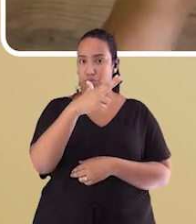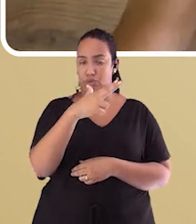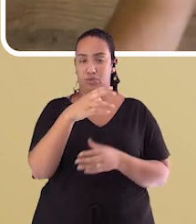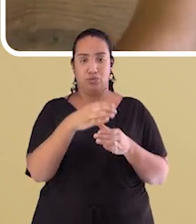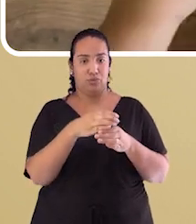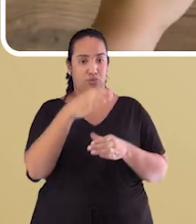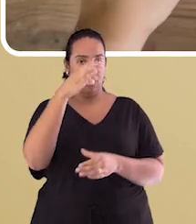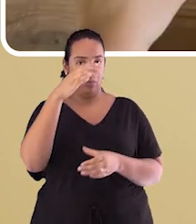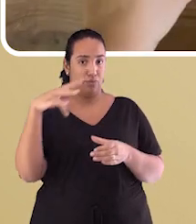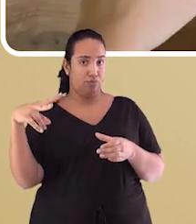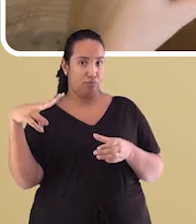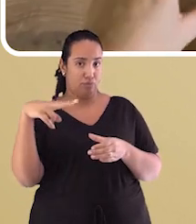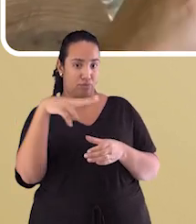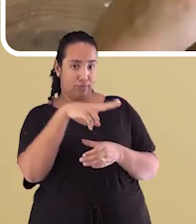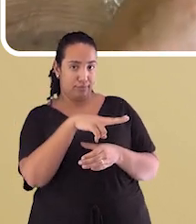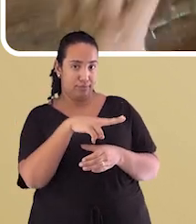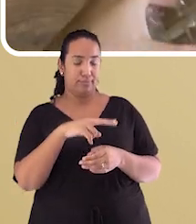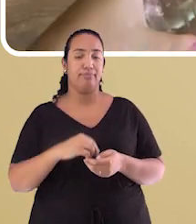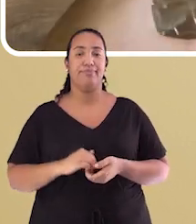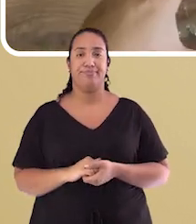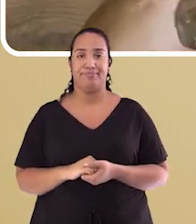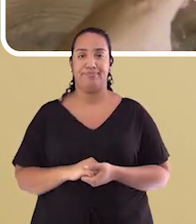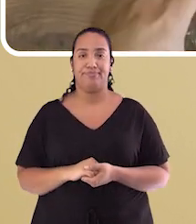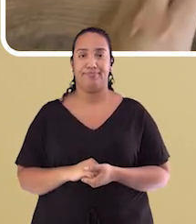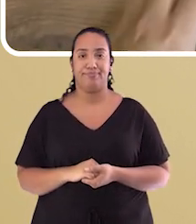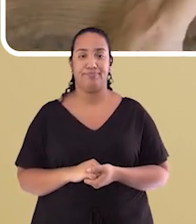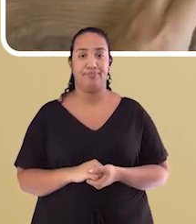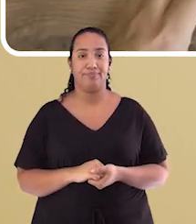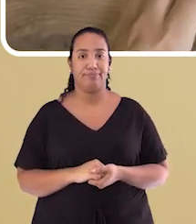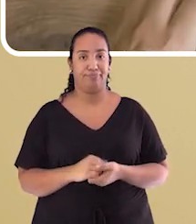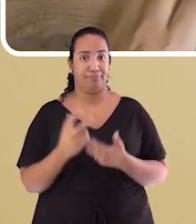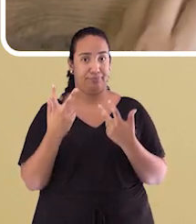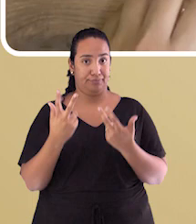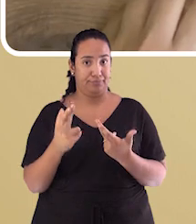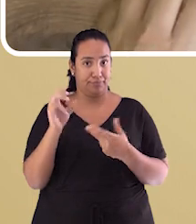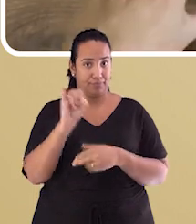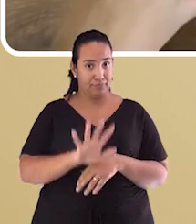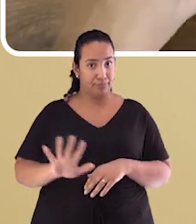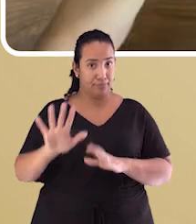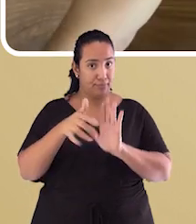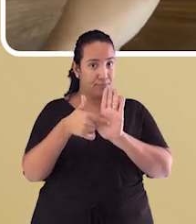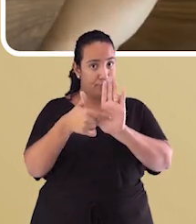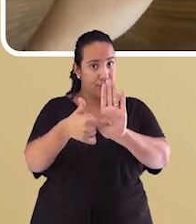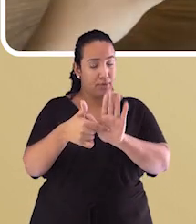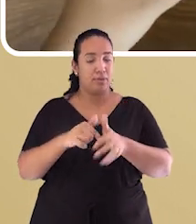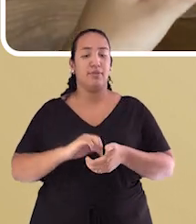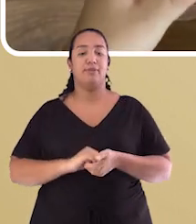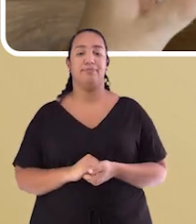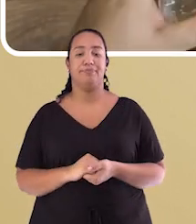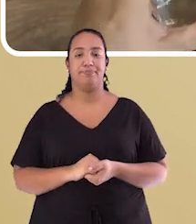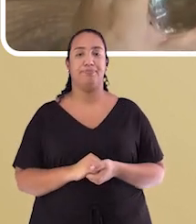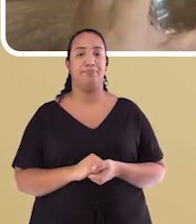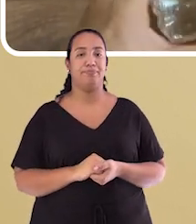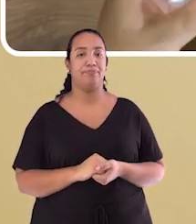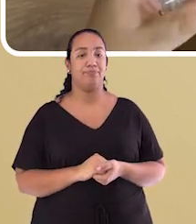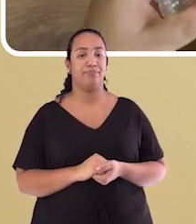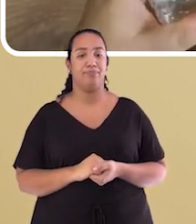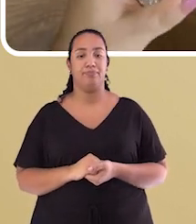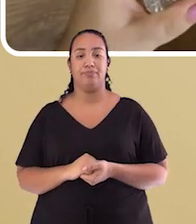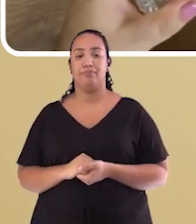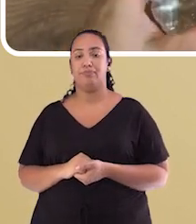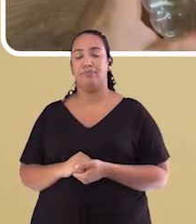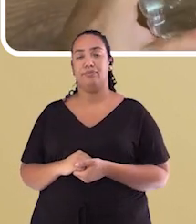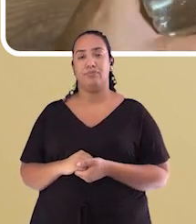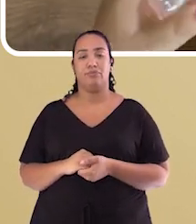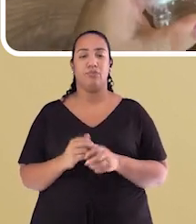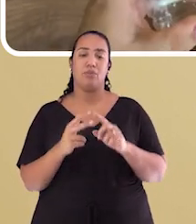cortar esse primeiro litro PET ao meio, assim como mostra o vídeo. Fazer alguns reparos